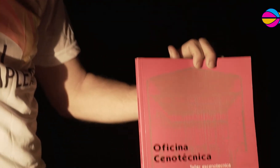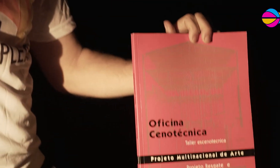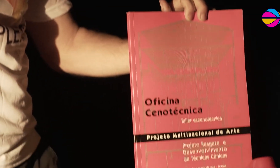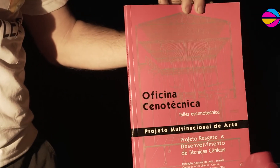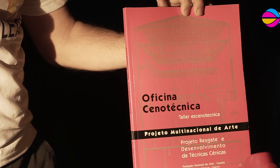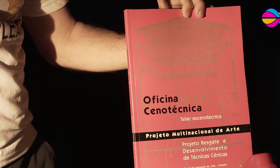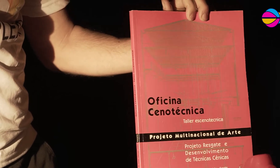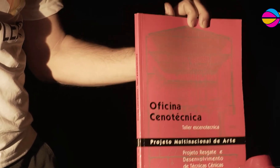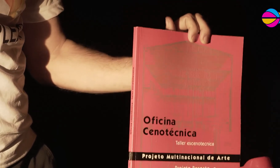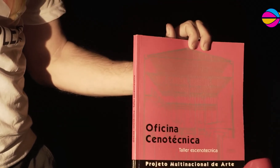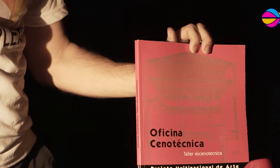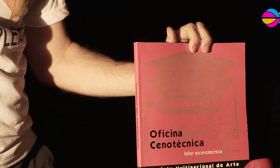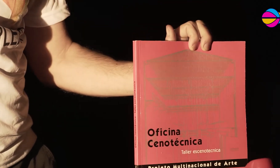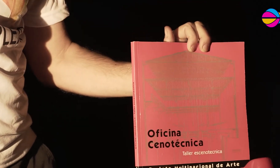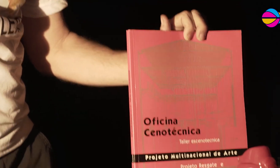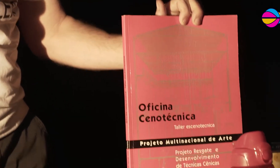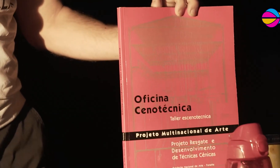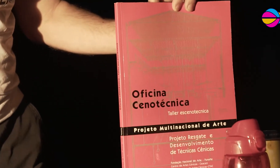Vermelho.